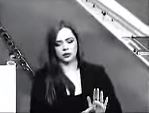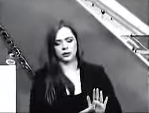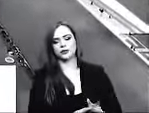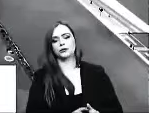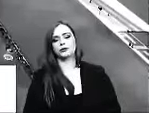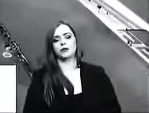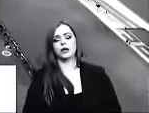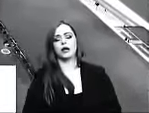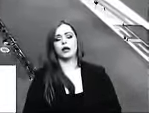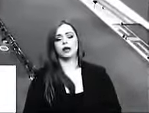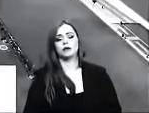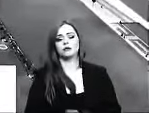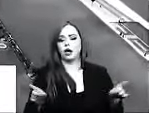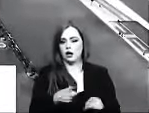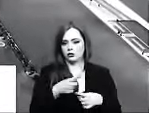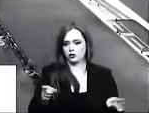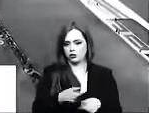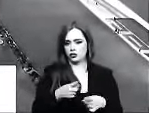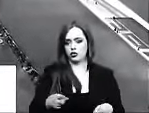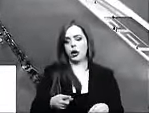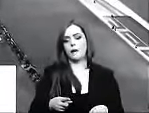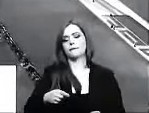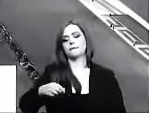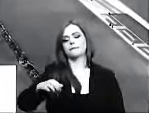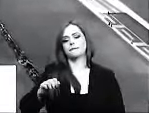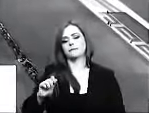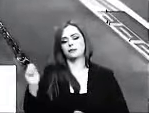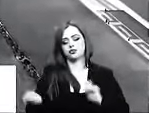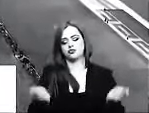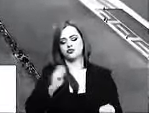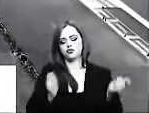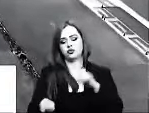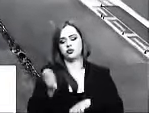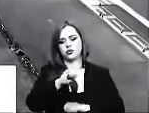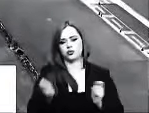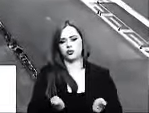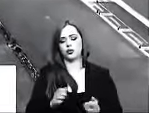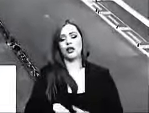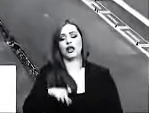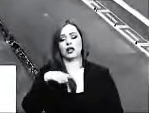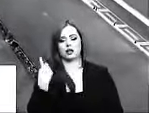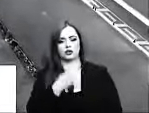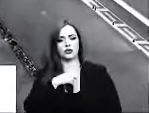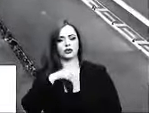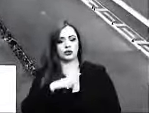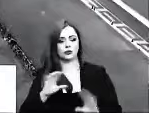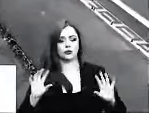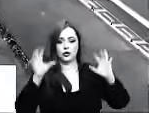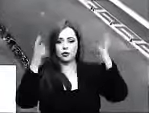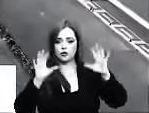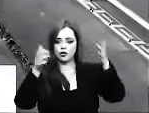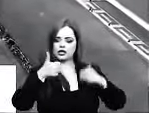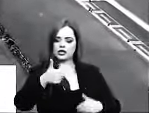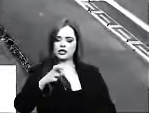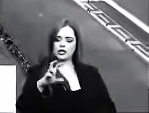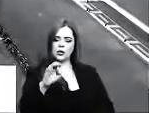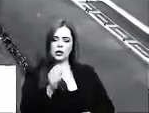Nos bastidores, Lula diz que fala que comparou Israel ao Holocausto. Foi proposital. Mas quem podia ter dúvida de uma coisa